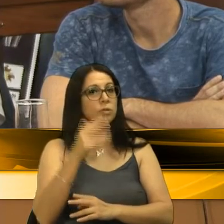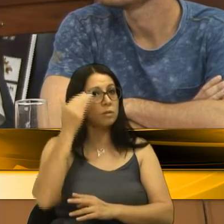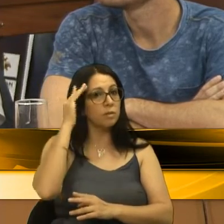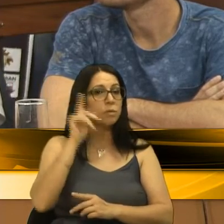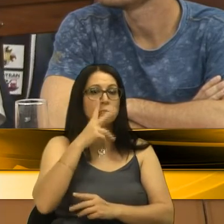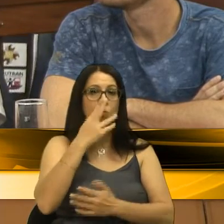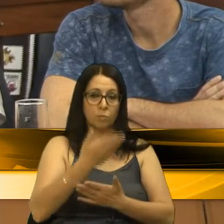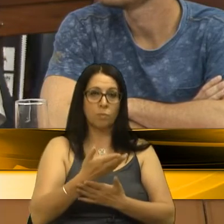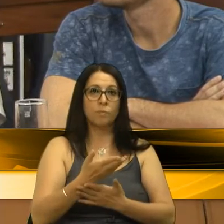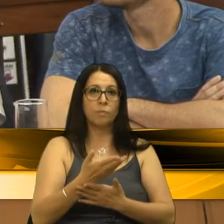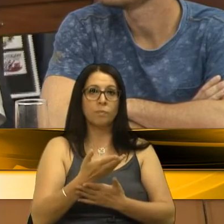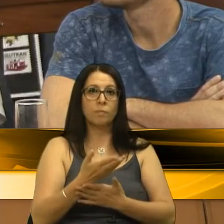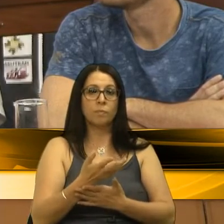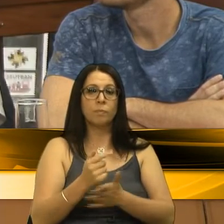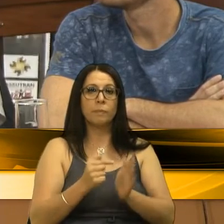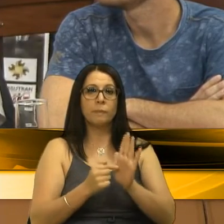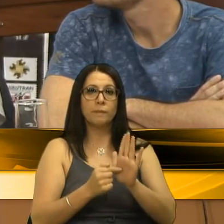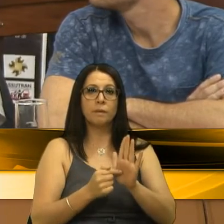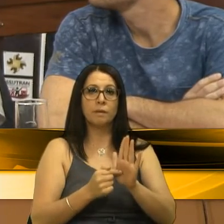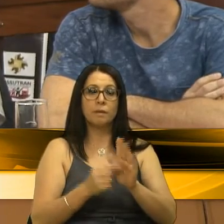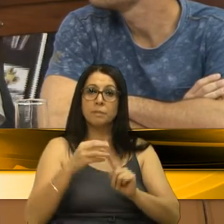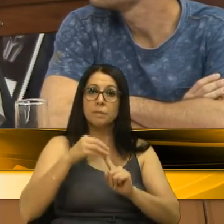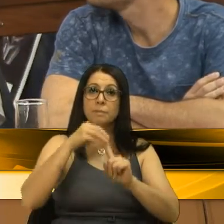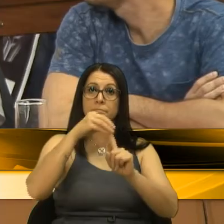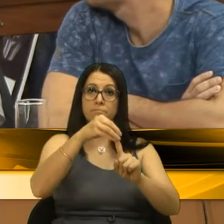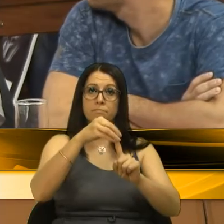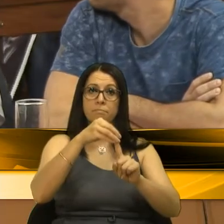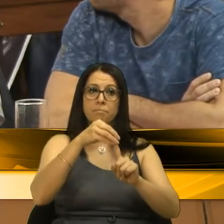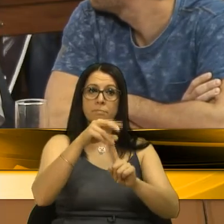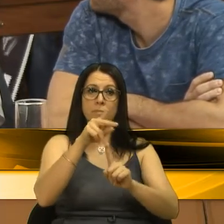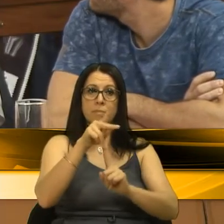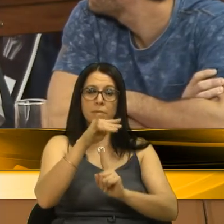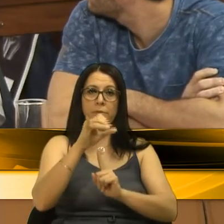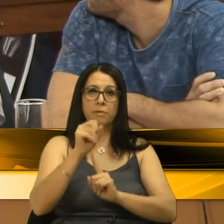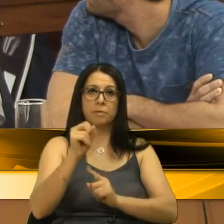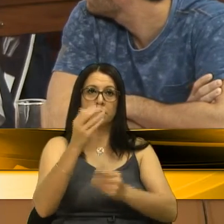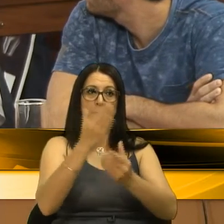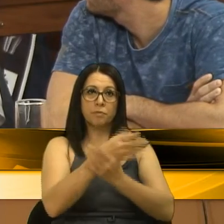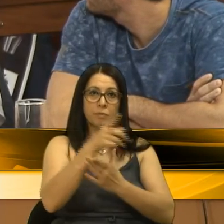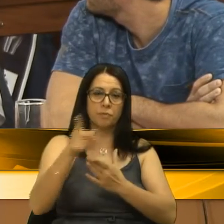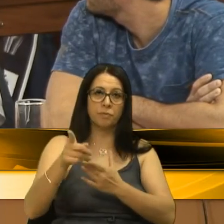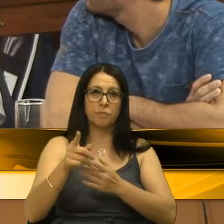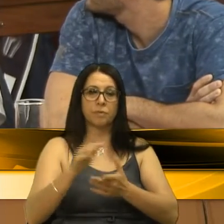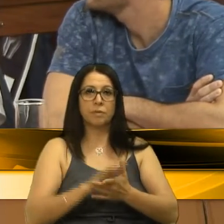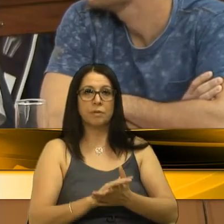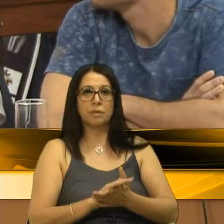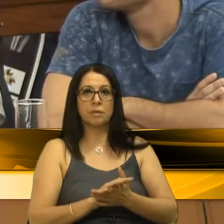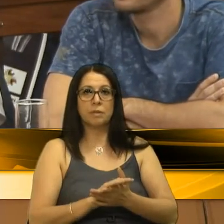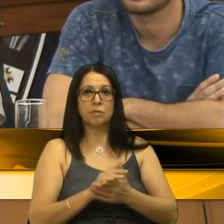processo político-administrativo prevista no artigo 5º, inciso 5º, do Decreto-Lei